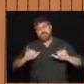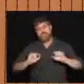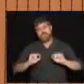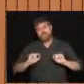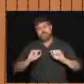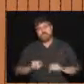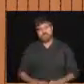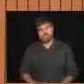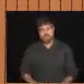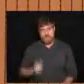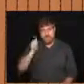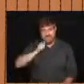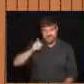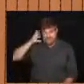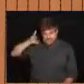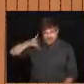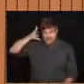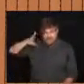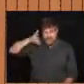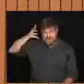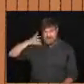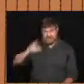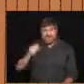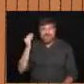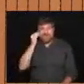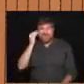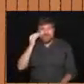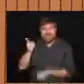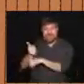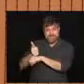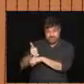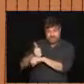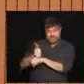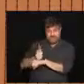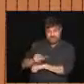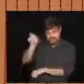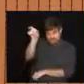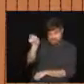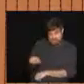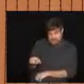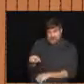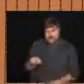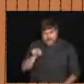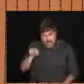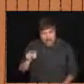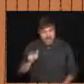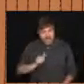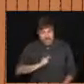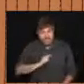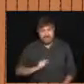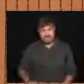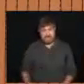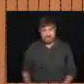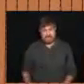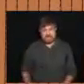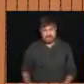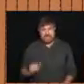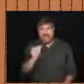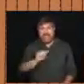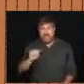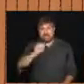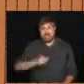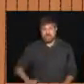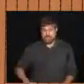a Andréia falou aqui da experiência dela, que que a Associação